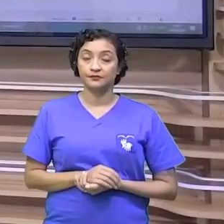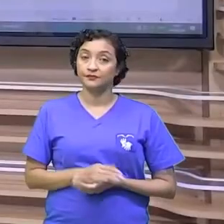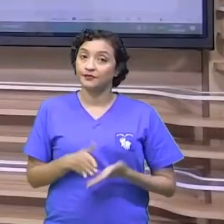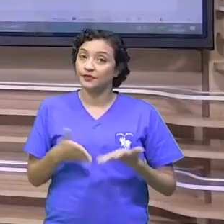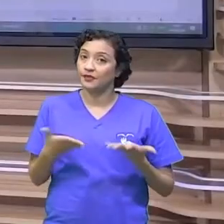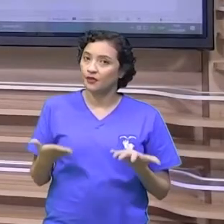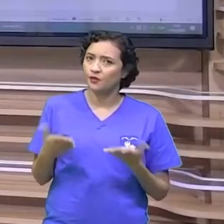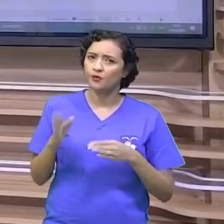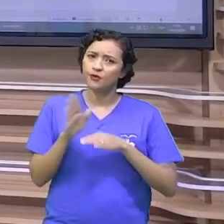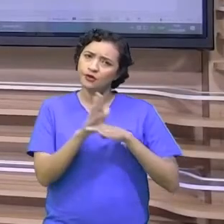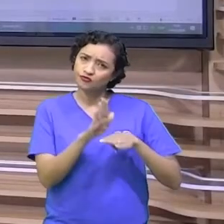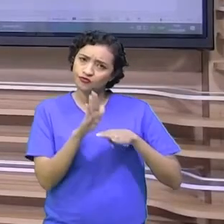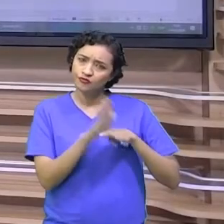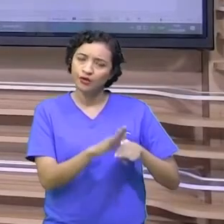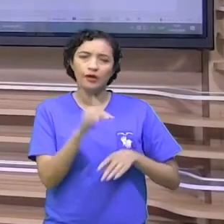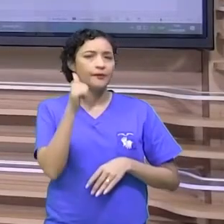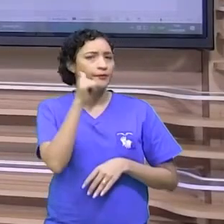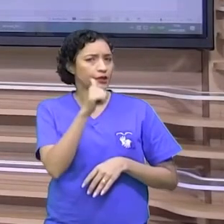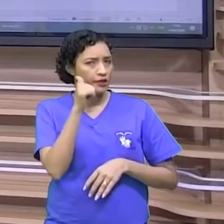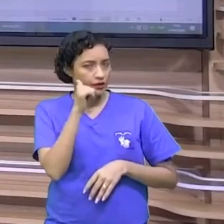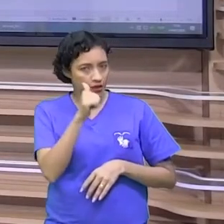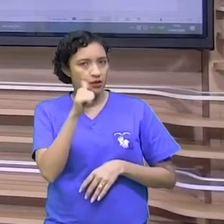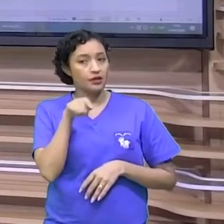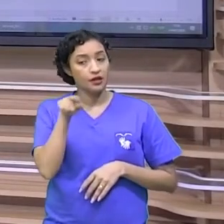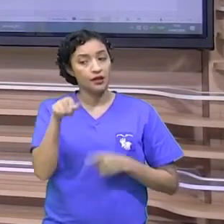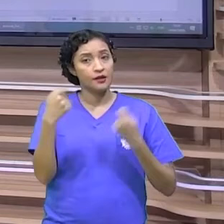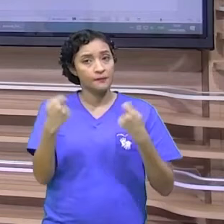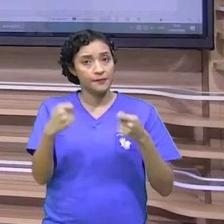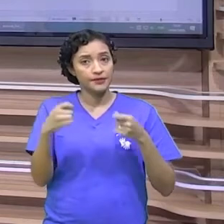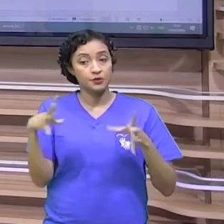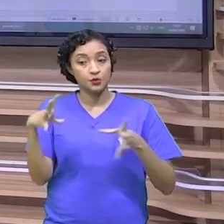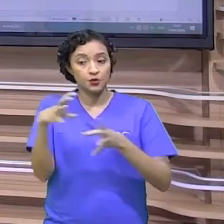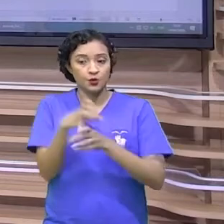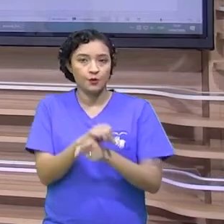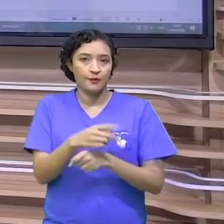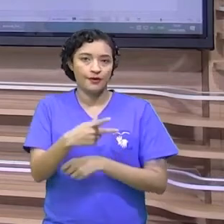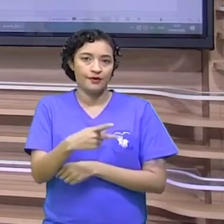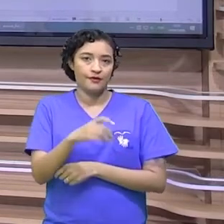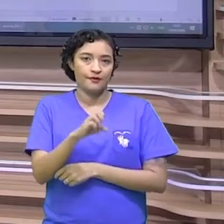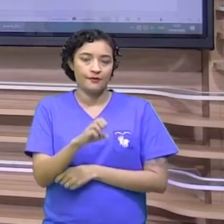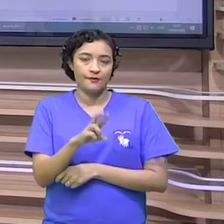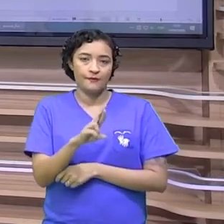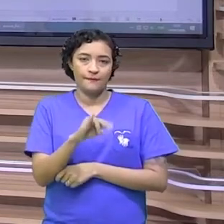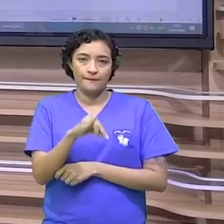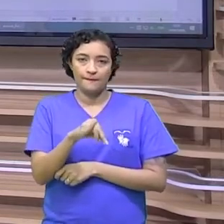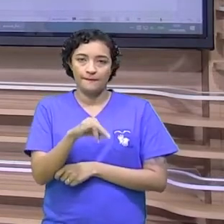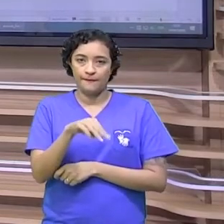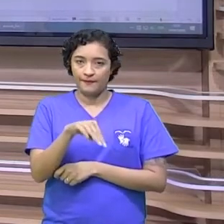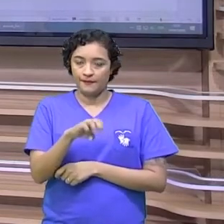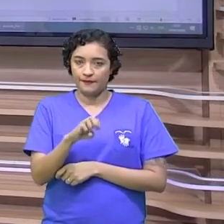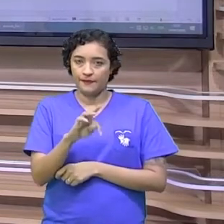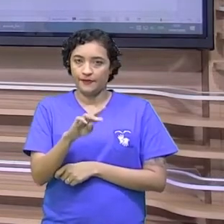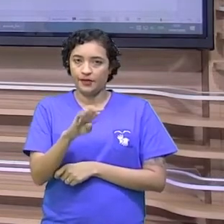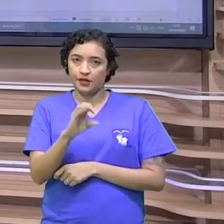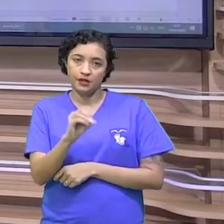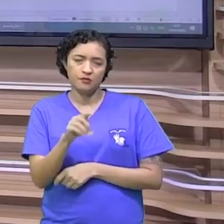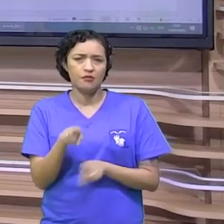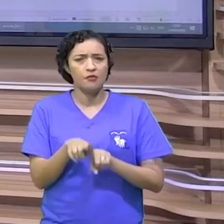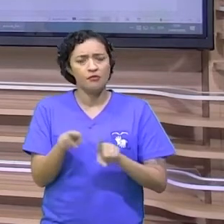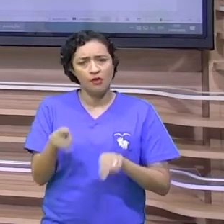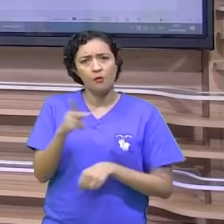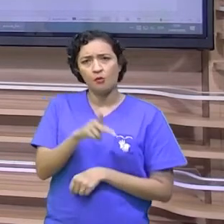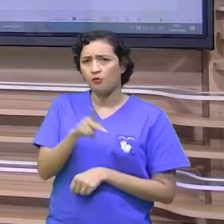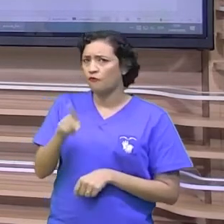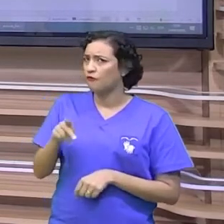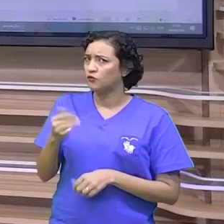Bom, vamos ajudar agora a Felícia nesse problema. Ela tem que calcular o perímetro do retângulo, só que o professor não foi muito bonzinho, ele